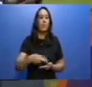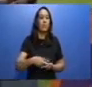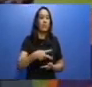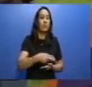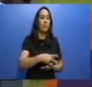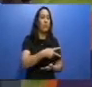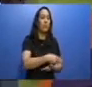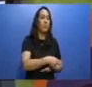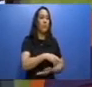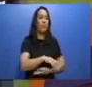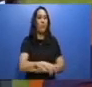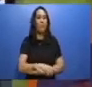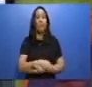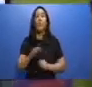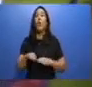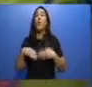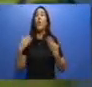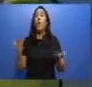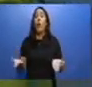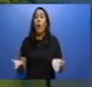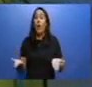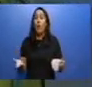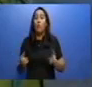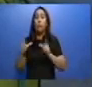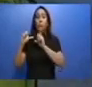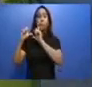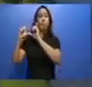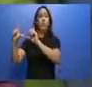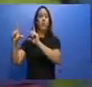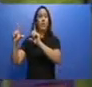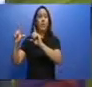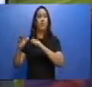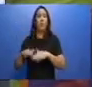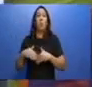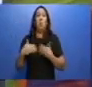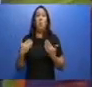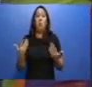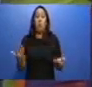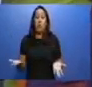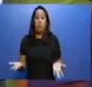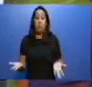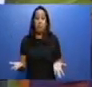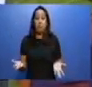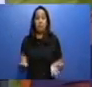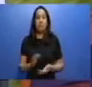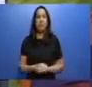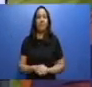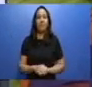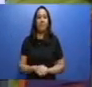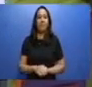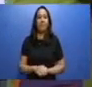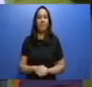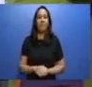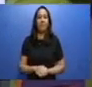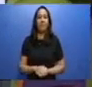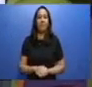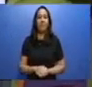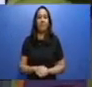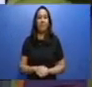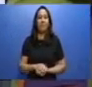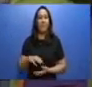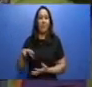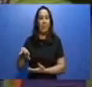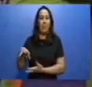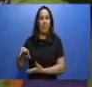qual figura geométrica eu tenho? Que não está aqui nesta página. Já lembraram, né? Não é bola, não. Como